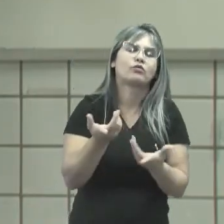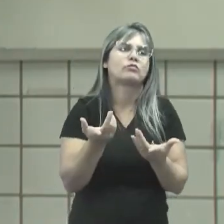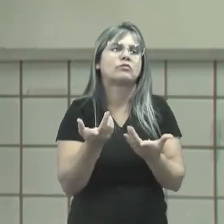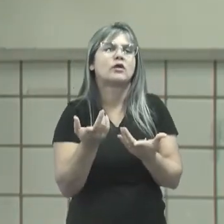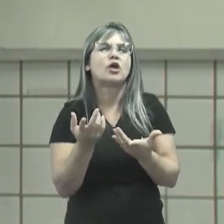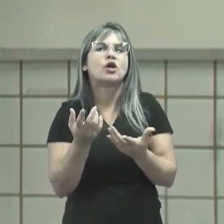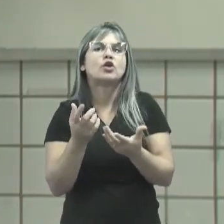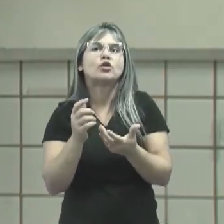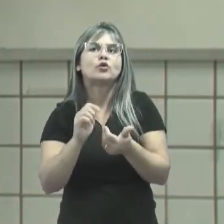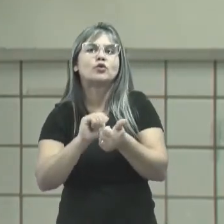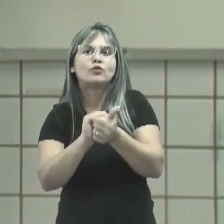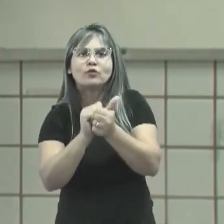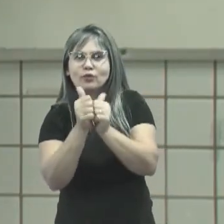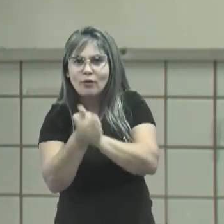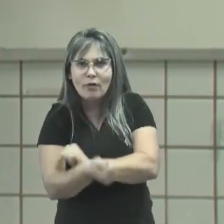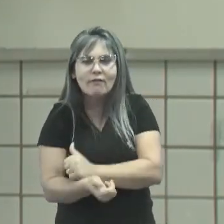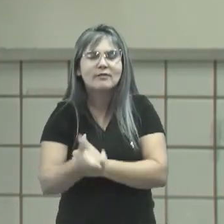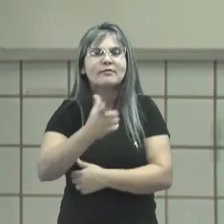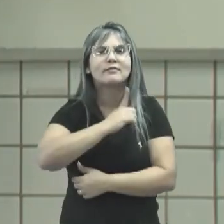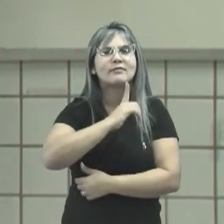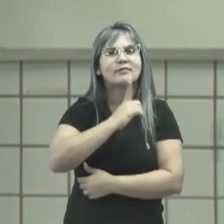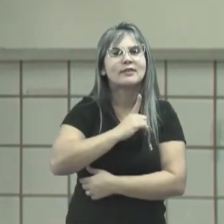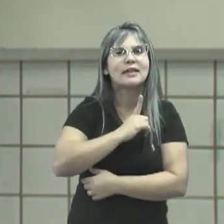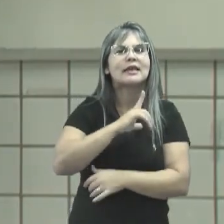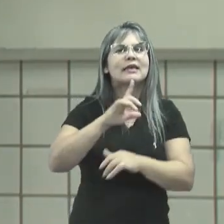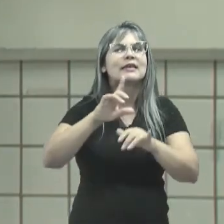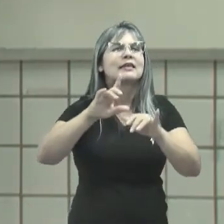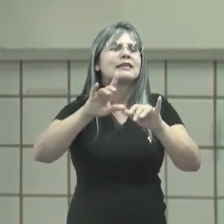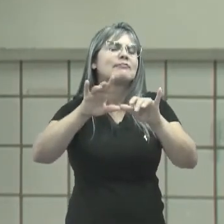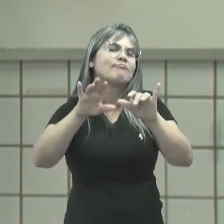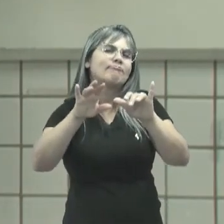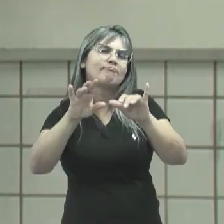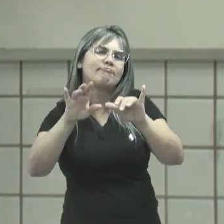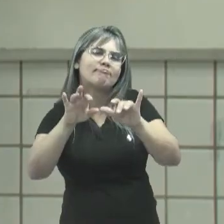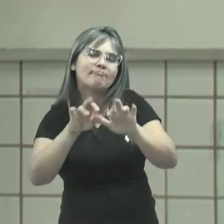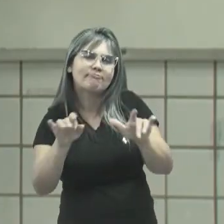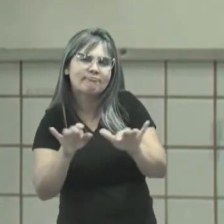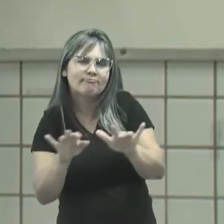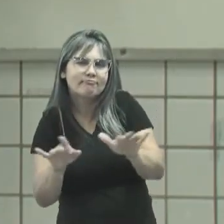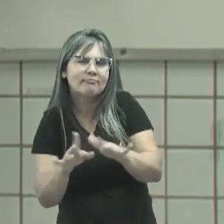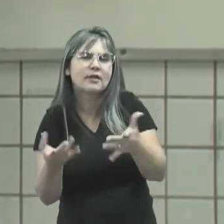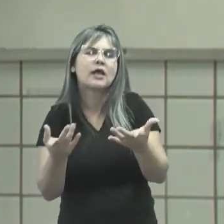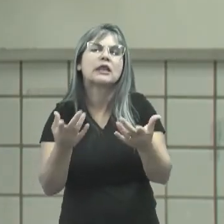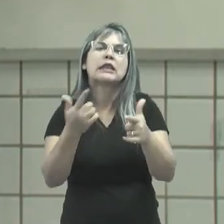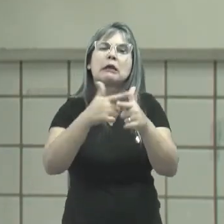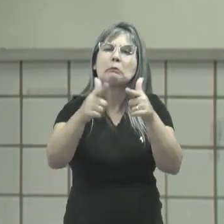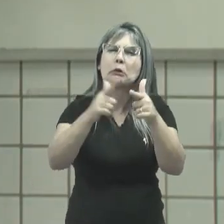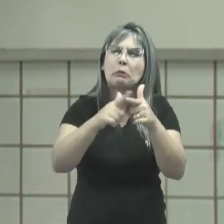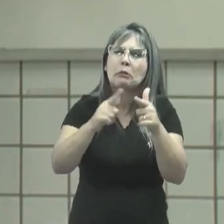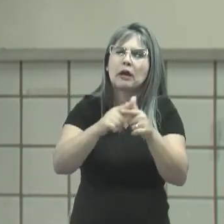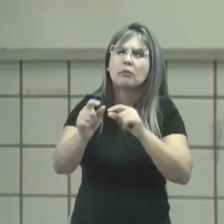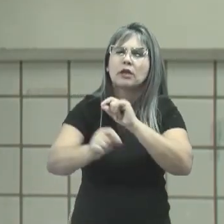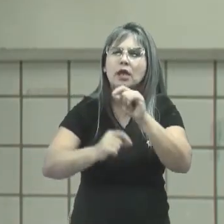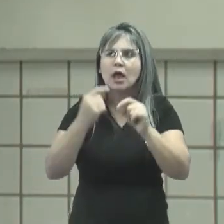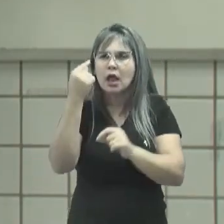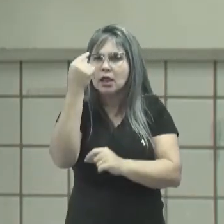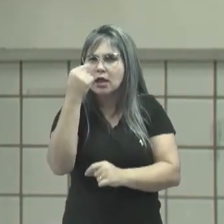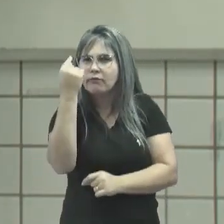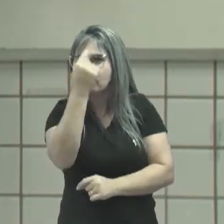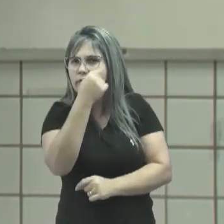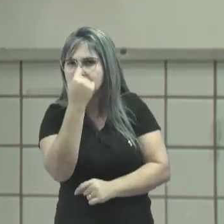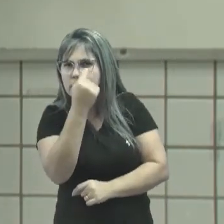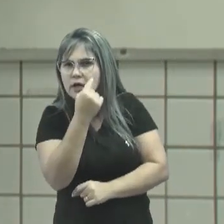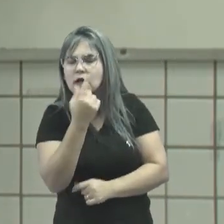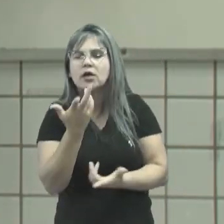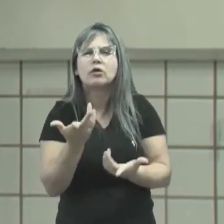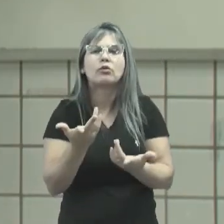pode provocar problema de audição, pode provocar problema de visão, né? Pode provocar problema ou distúrbio de sono. Então, tudo